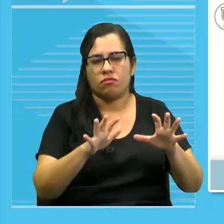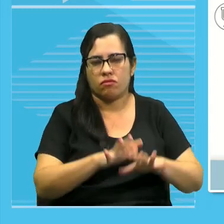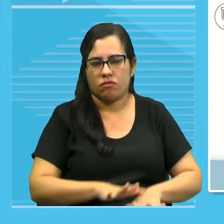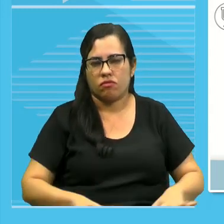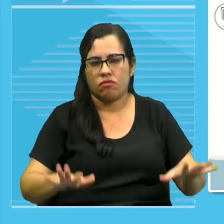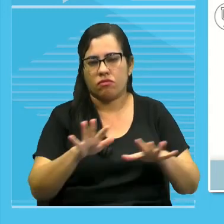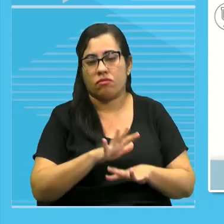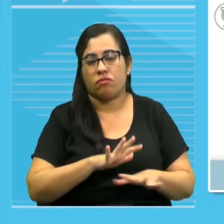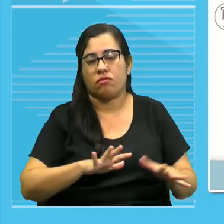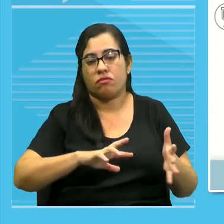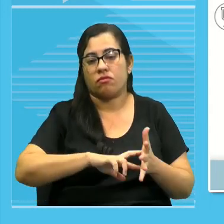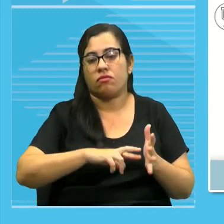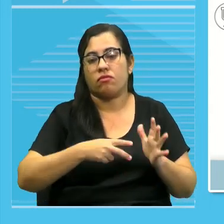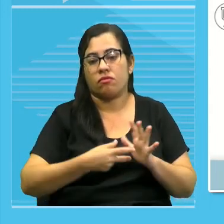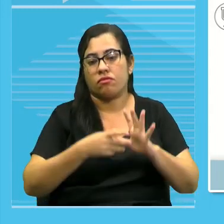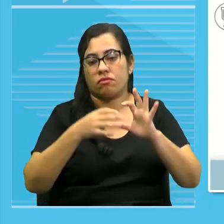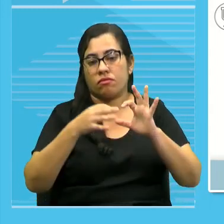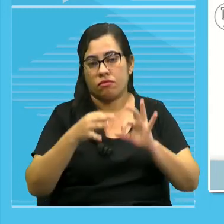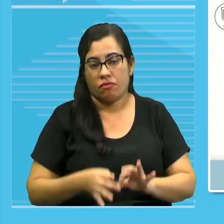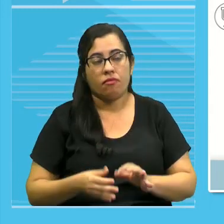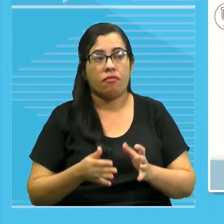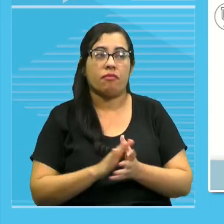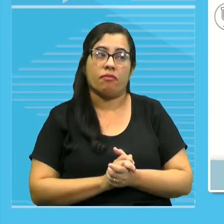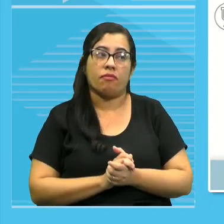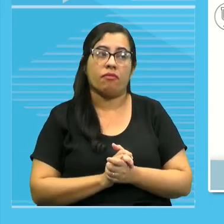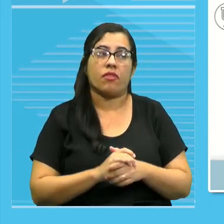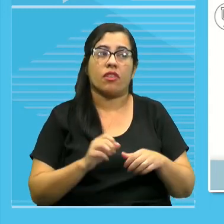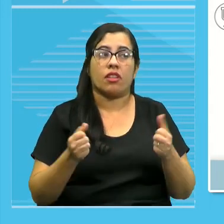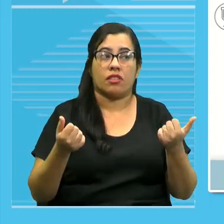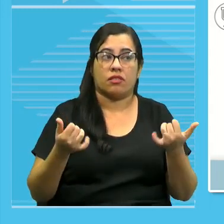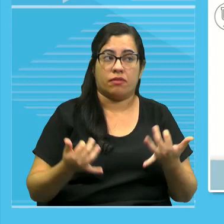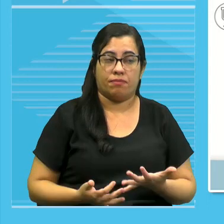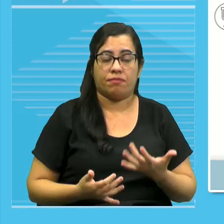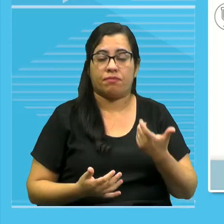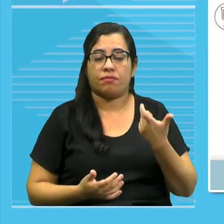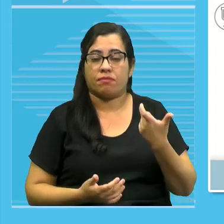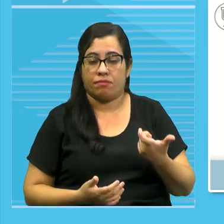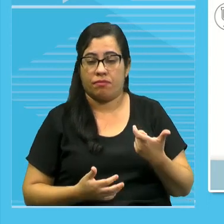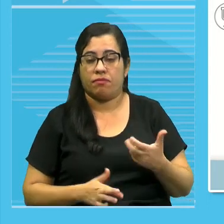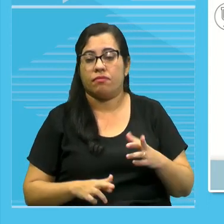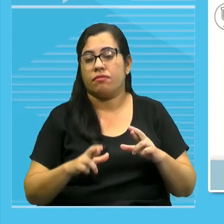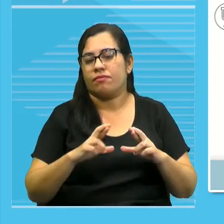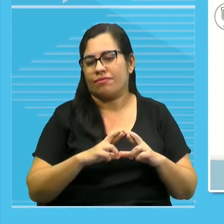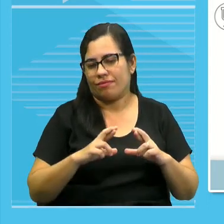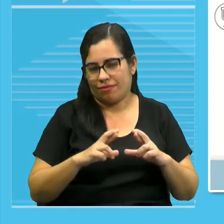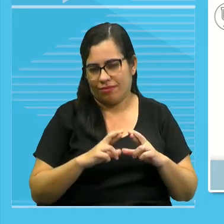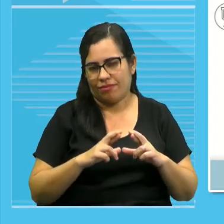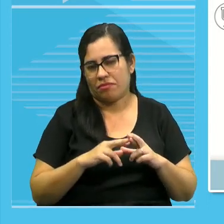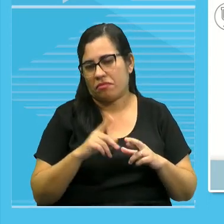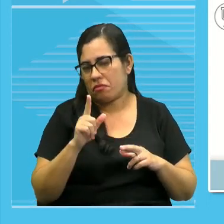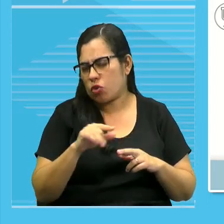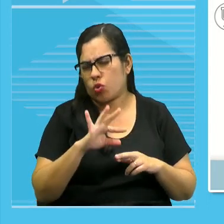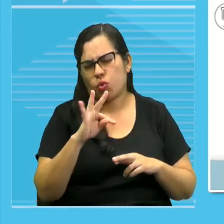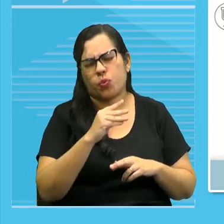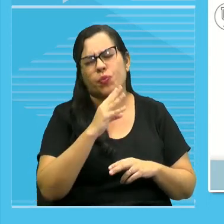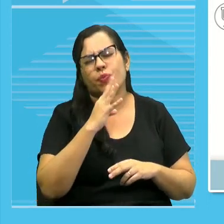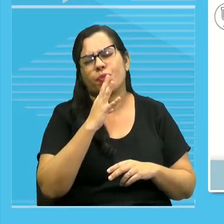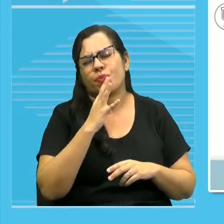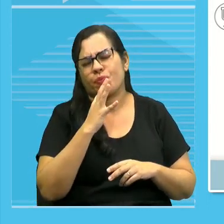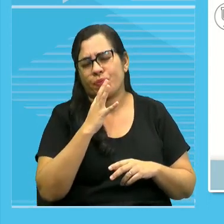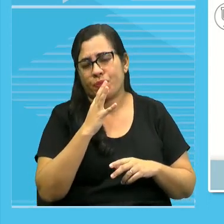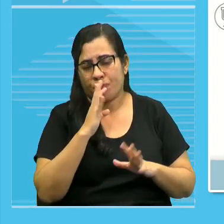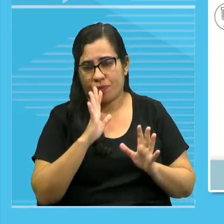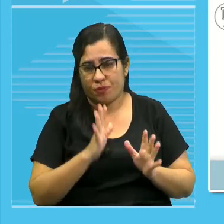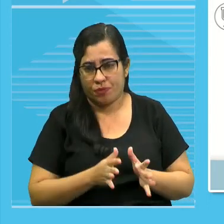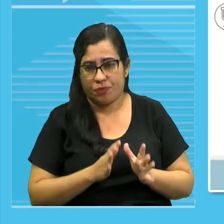ele tá querendo dizer que reciclagem né o termo reciclagem ele é um termo popular e que se acredita